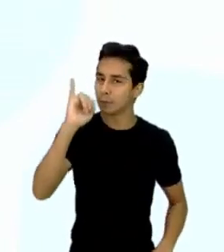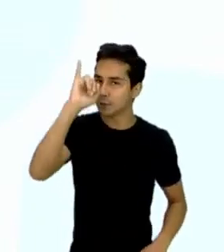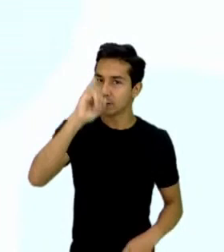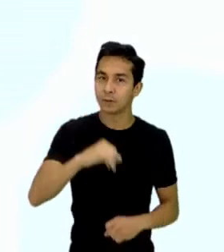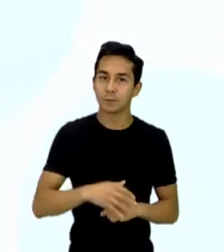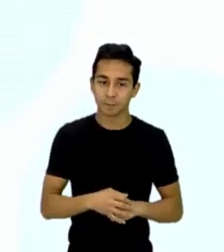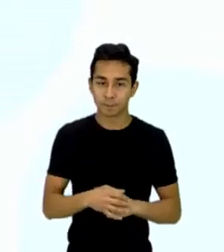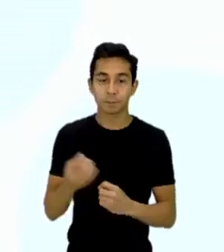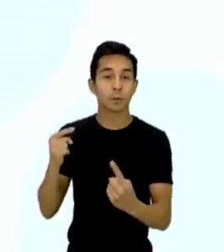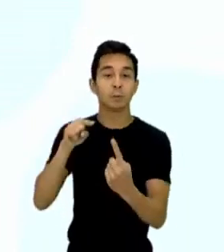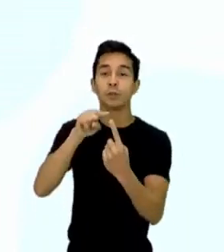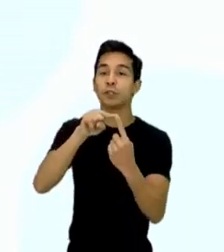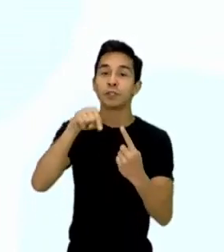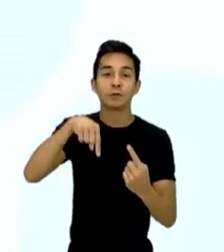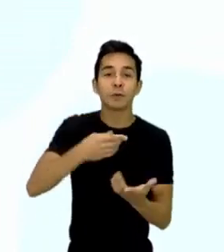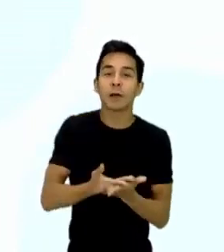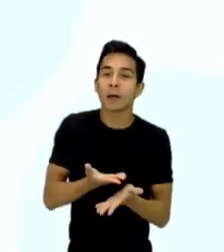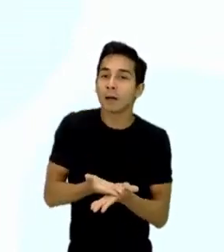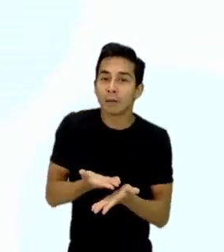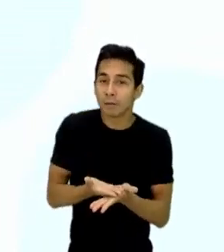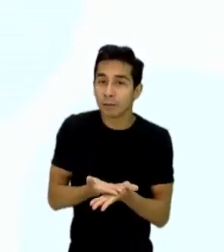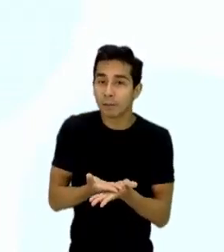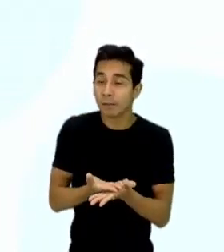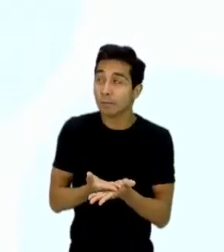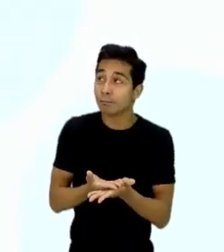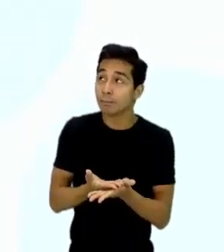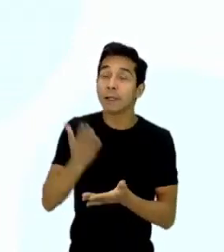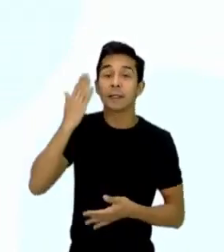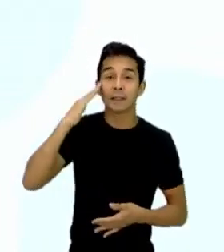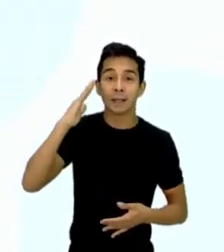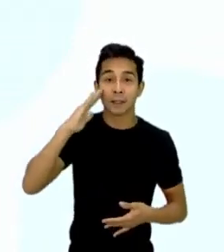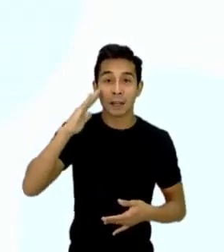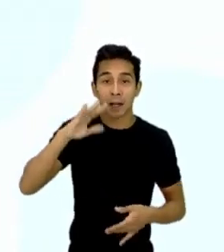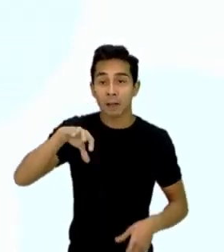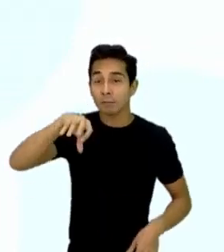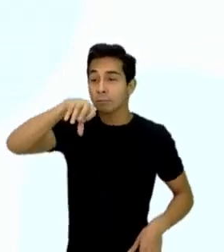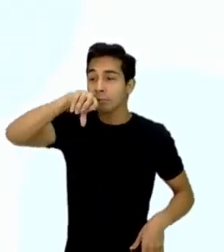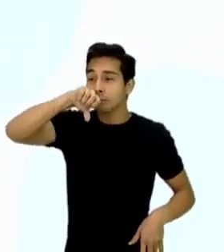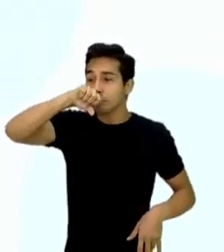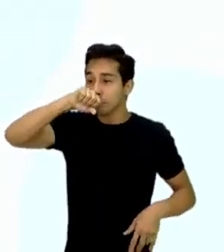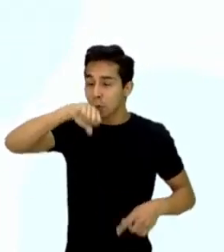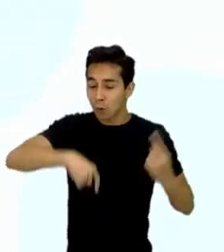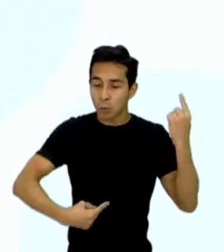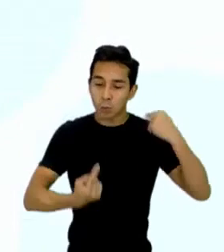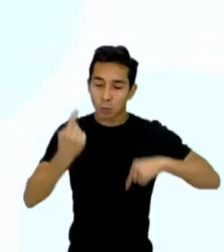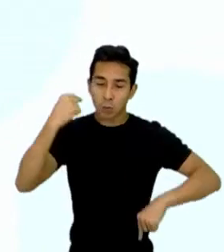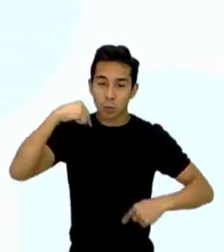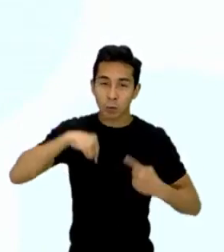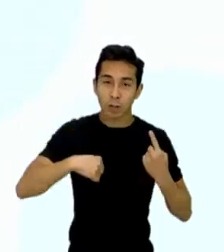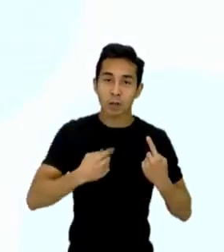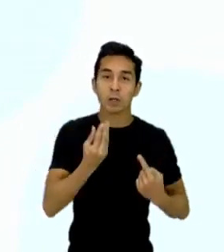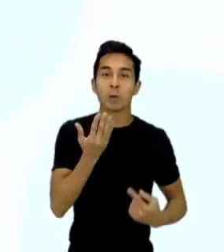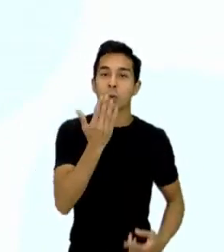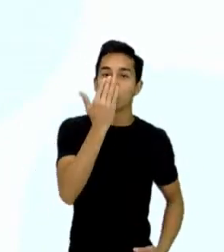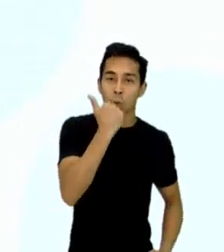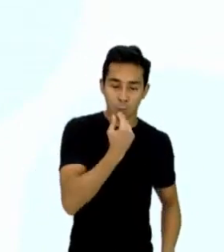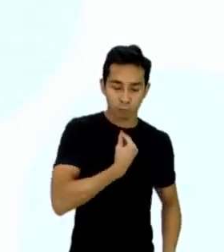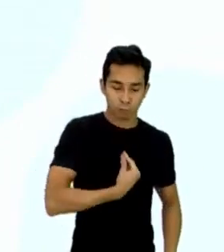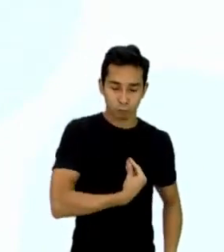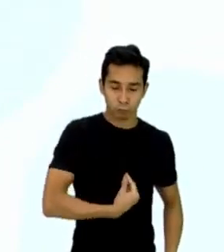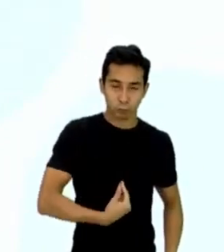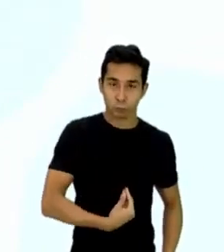é compreender por que o sistema digestório e respiratório são considerados corresponsáveis